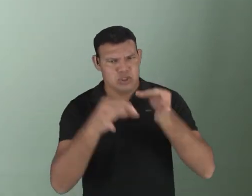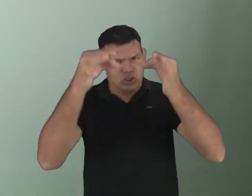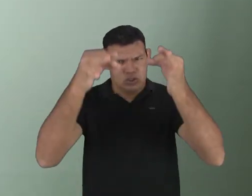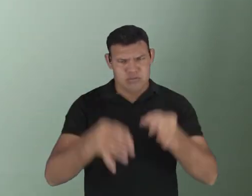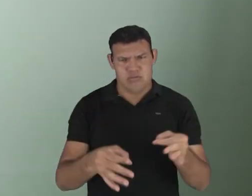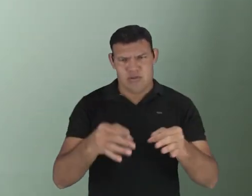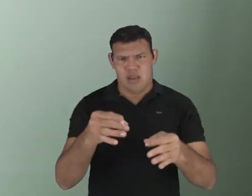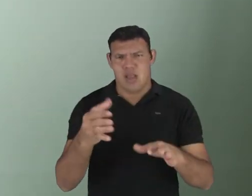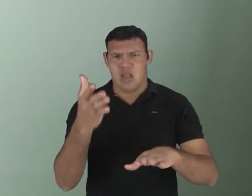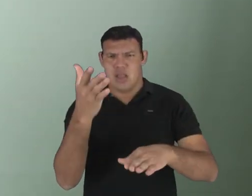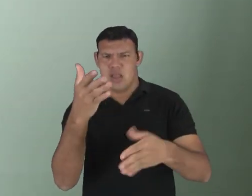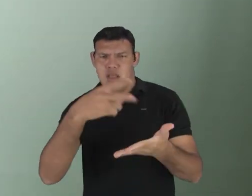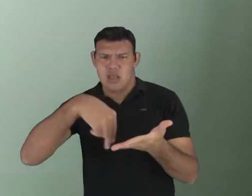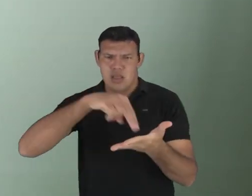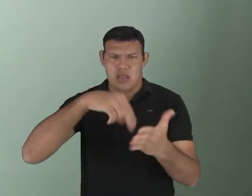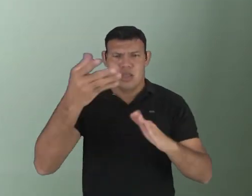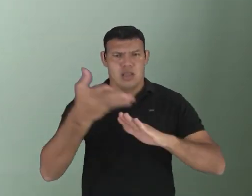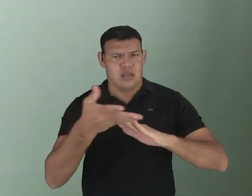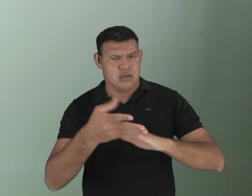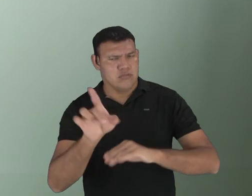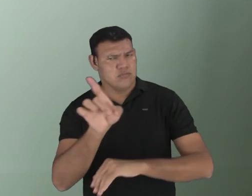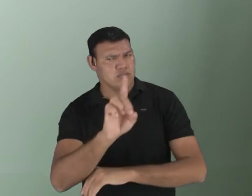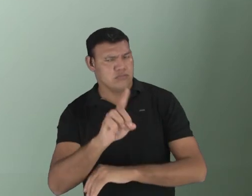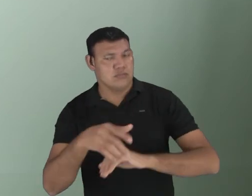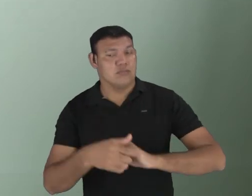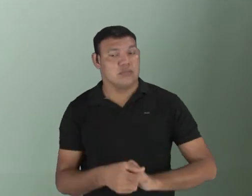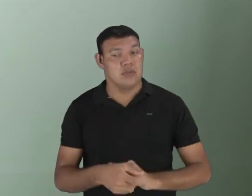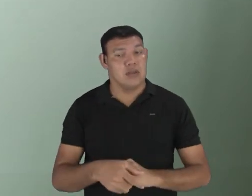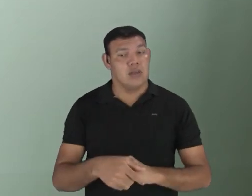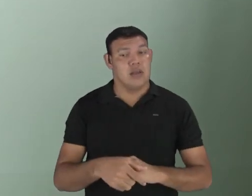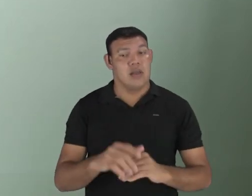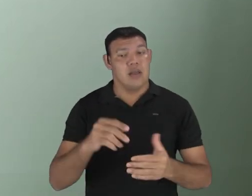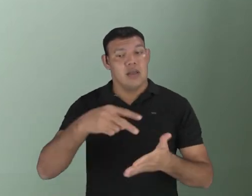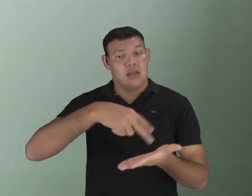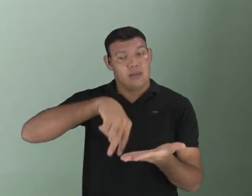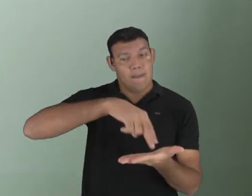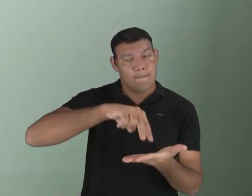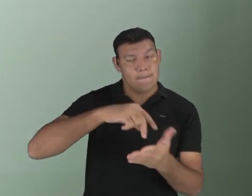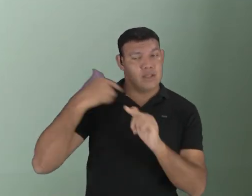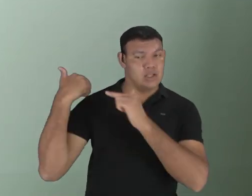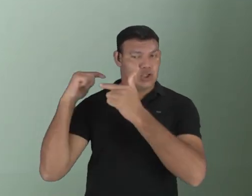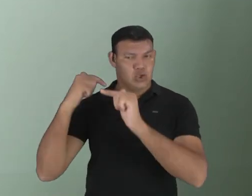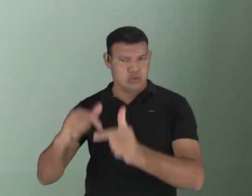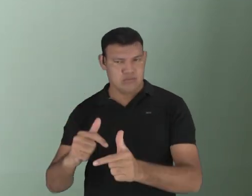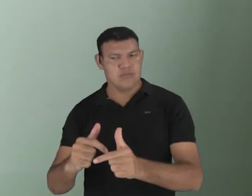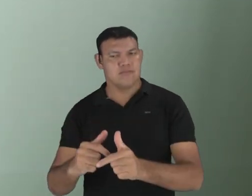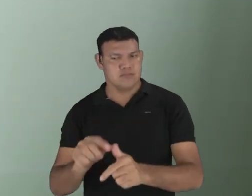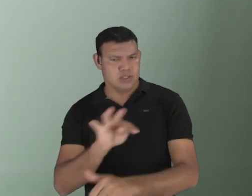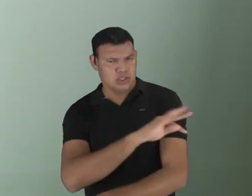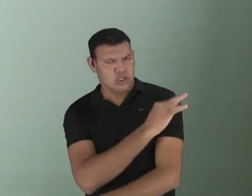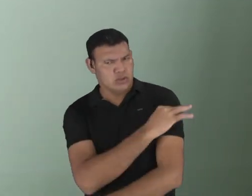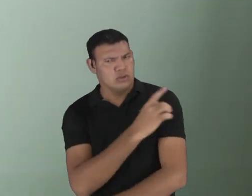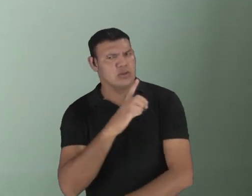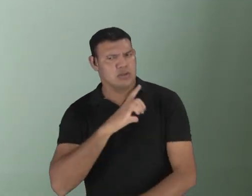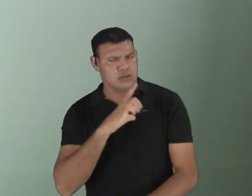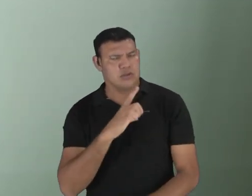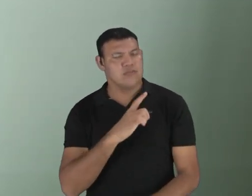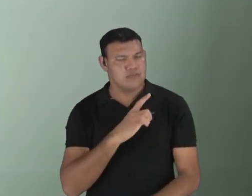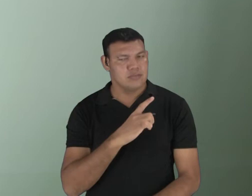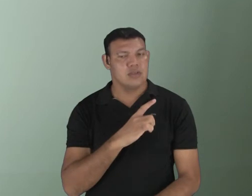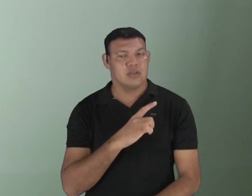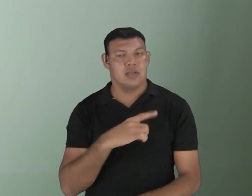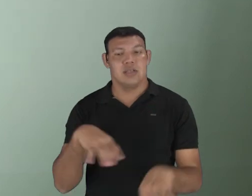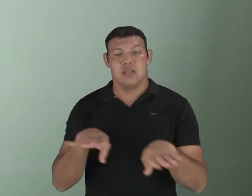tem um conceito fechado, né, sobre a dança contemporânea. A dança clássica a gente percebe que envolve mais uma técnica, conta-se